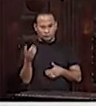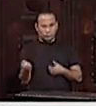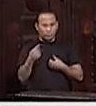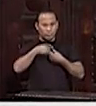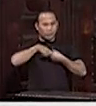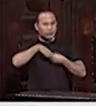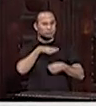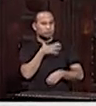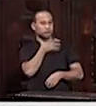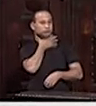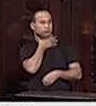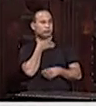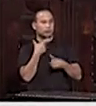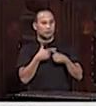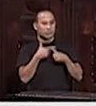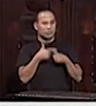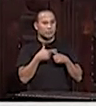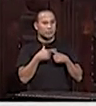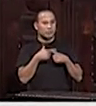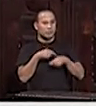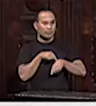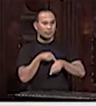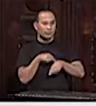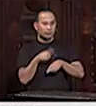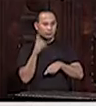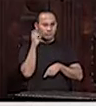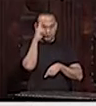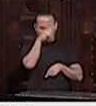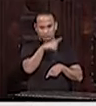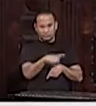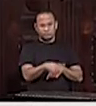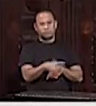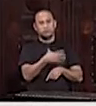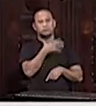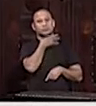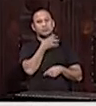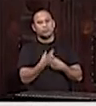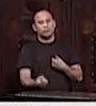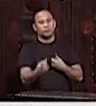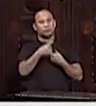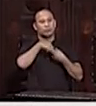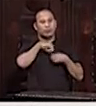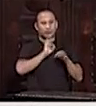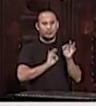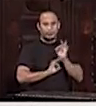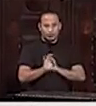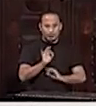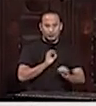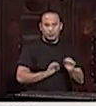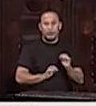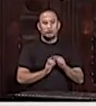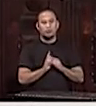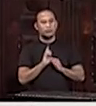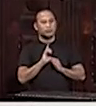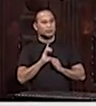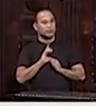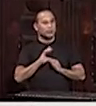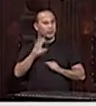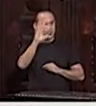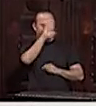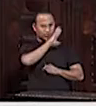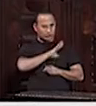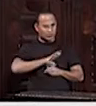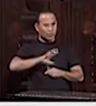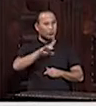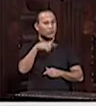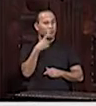gente vai ter passado o período mais agudo da crise e vamos estar reconstituindo as finanças nacionais, nós vamos ter